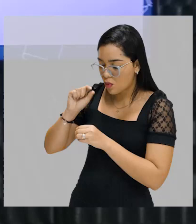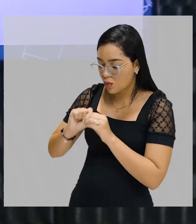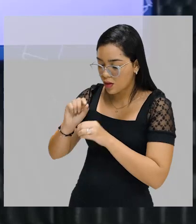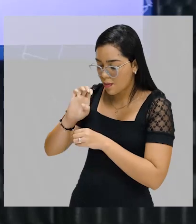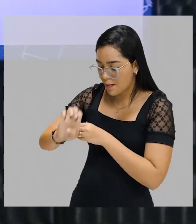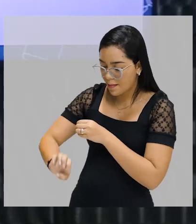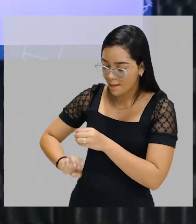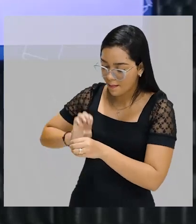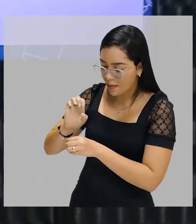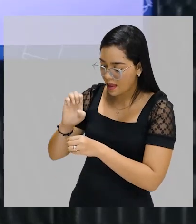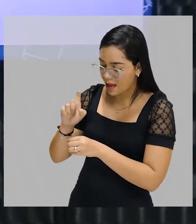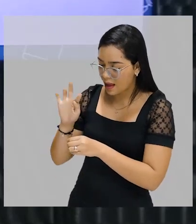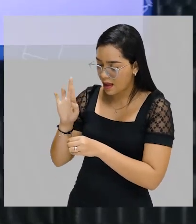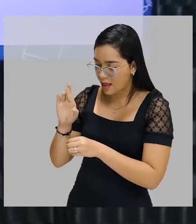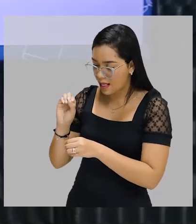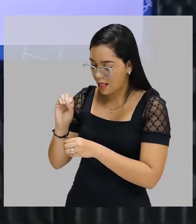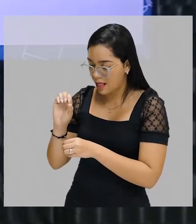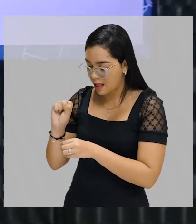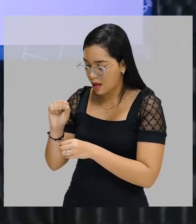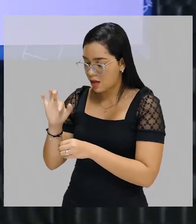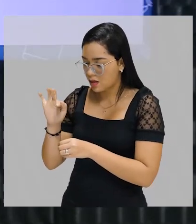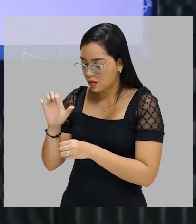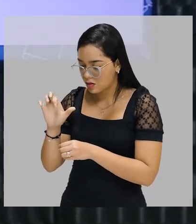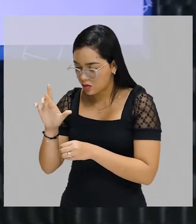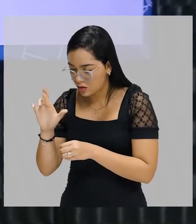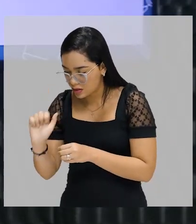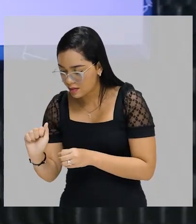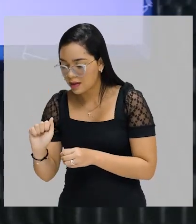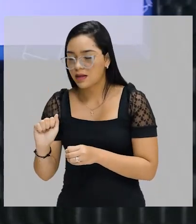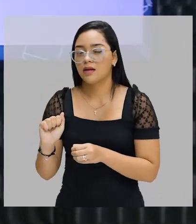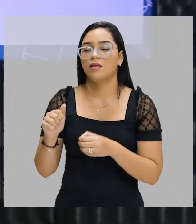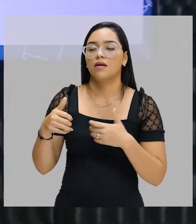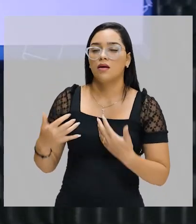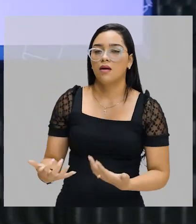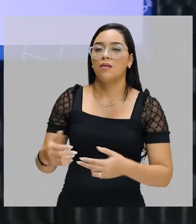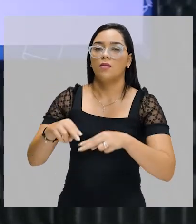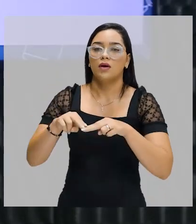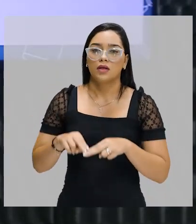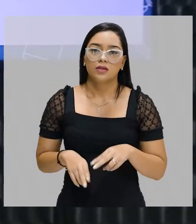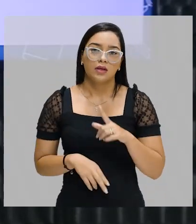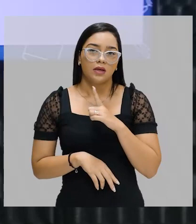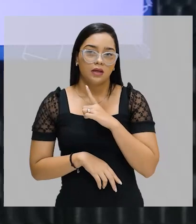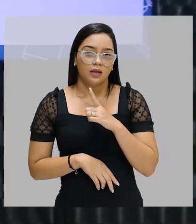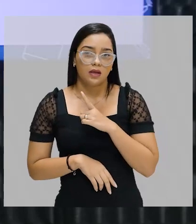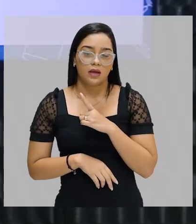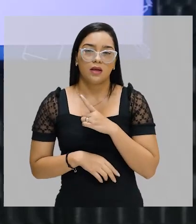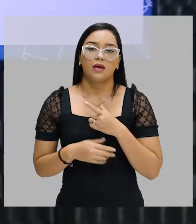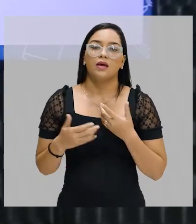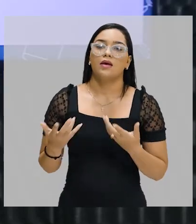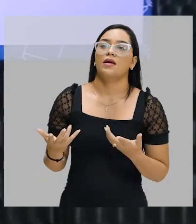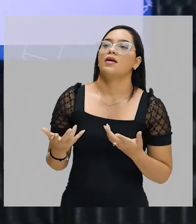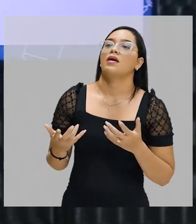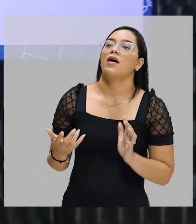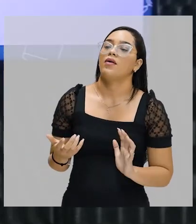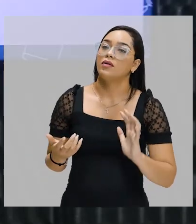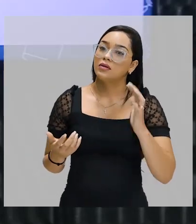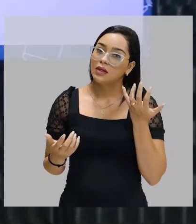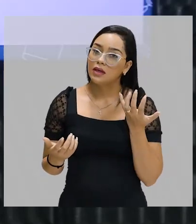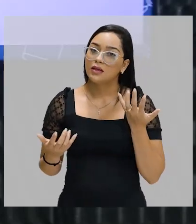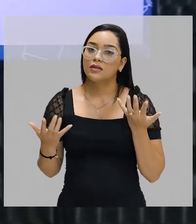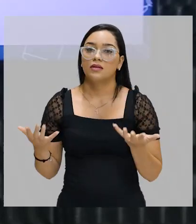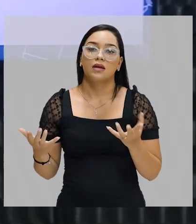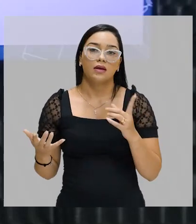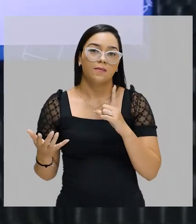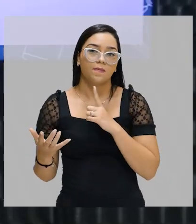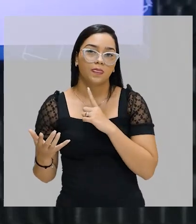eletrosfera, certo? Então tem um núcleo e uma eletrosfera, justamente por conta de observações feitas, não é,